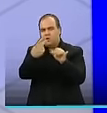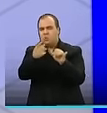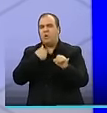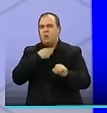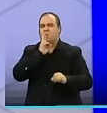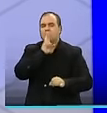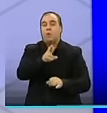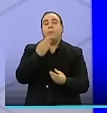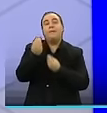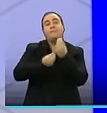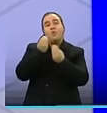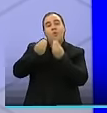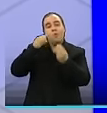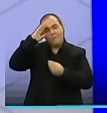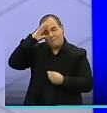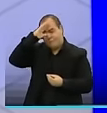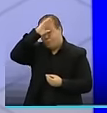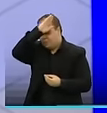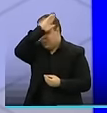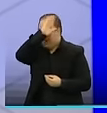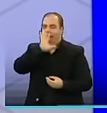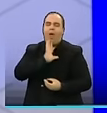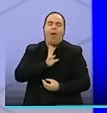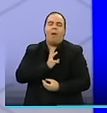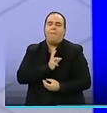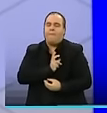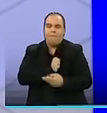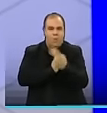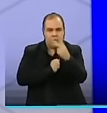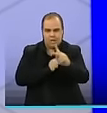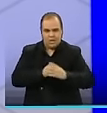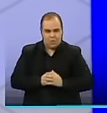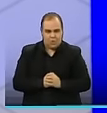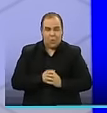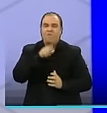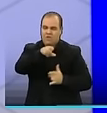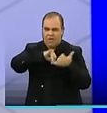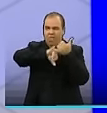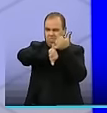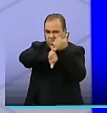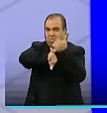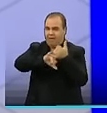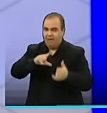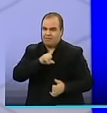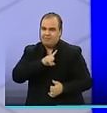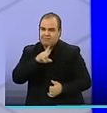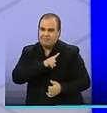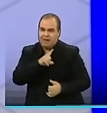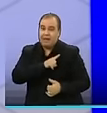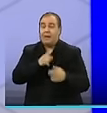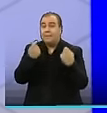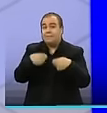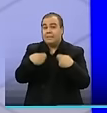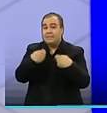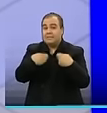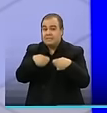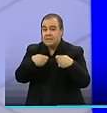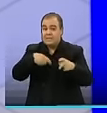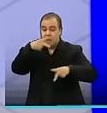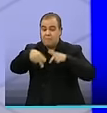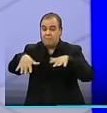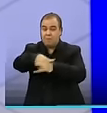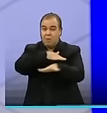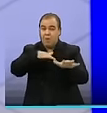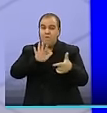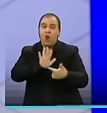Como que é ter o Bolsonaro de amante? Você tem um amante que você gosta muito dele e precisa esconder ele do povo.